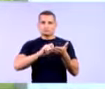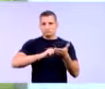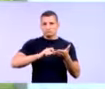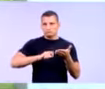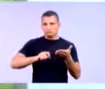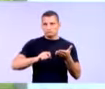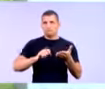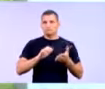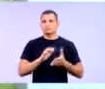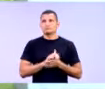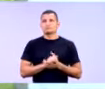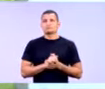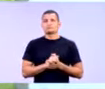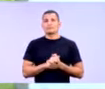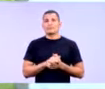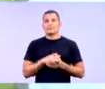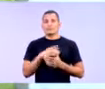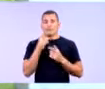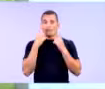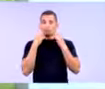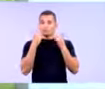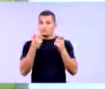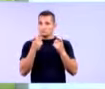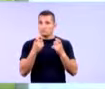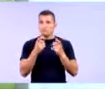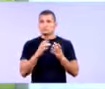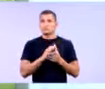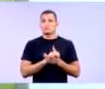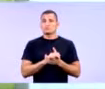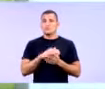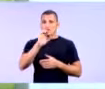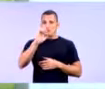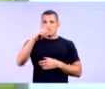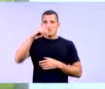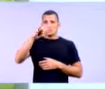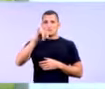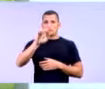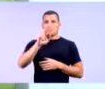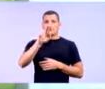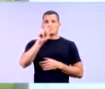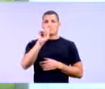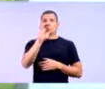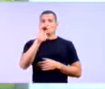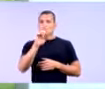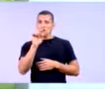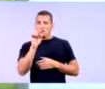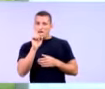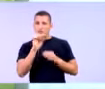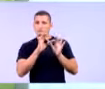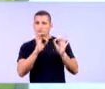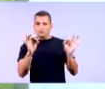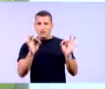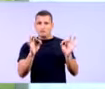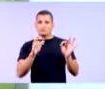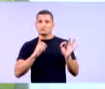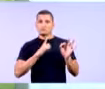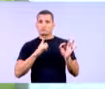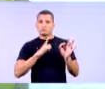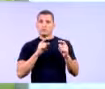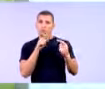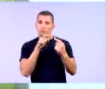bem, obrigada. É interessante que essa epígrafe, né, essa citação, ela tenha a ver